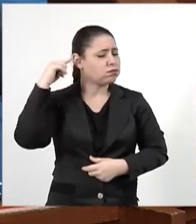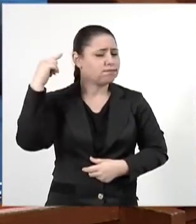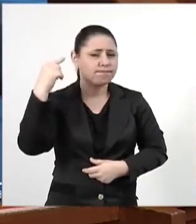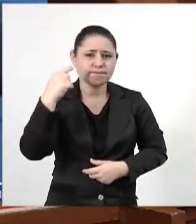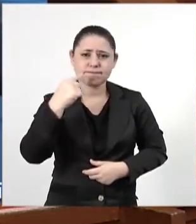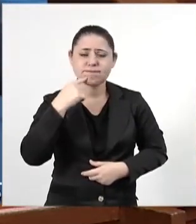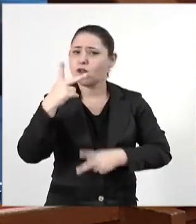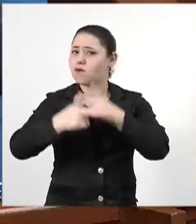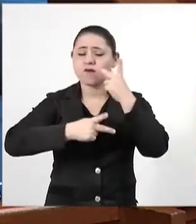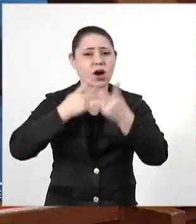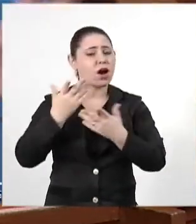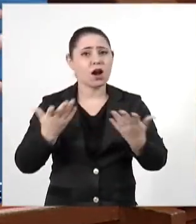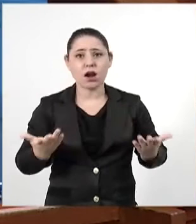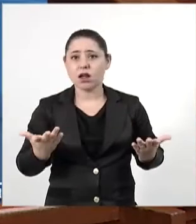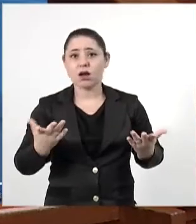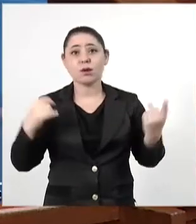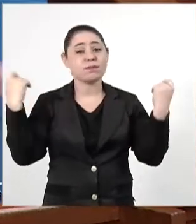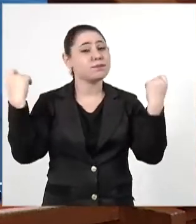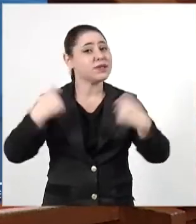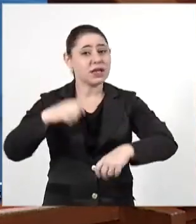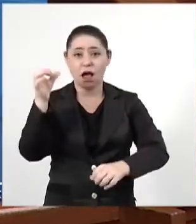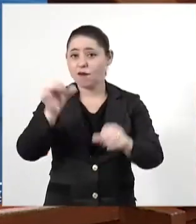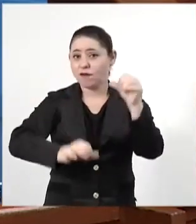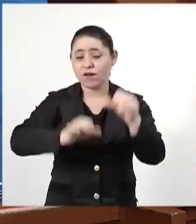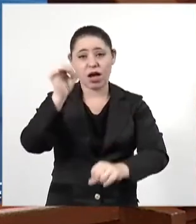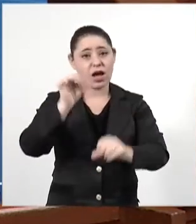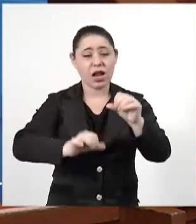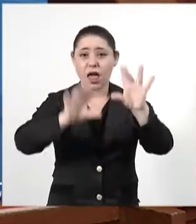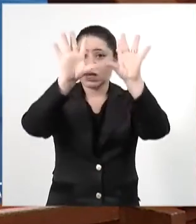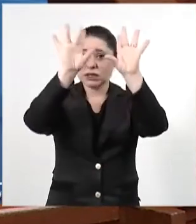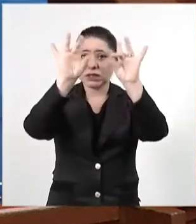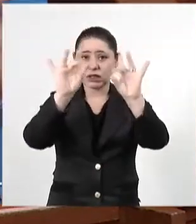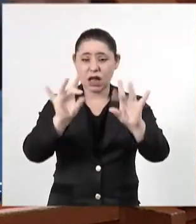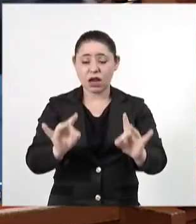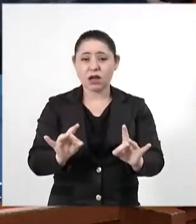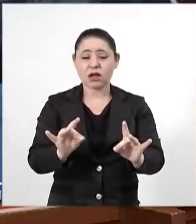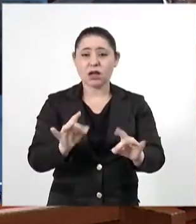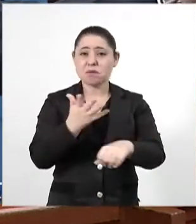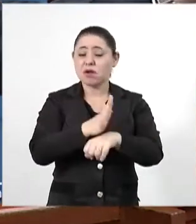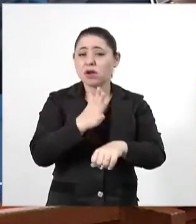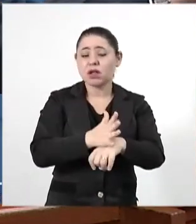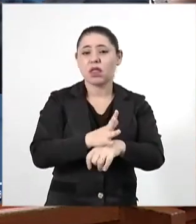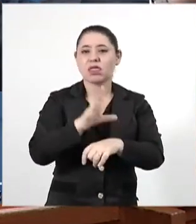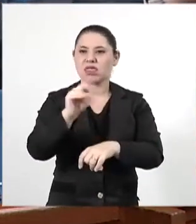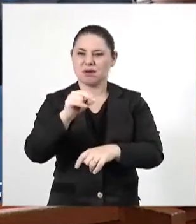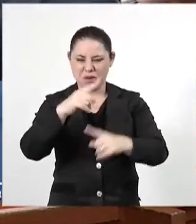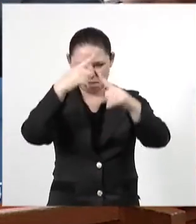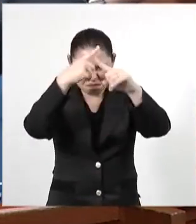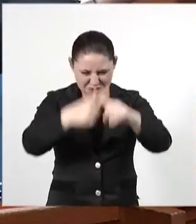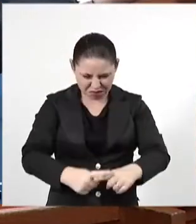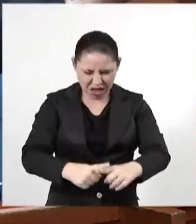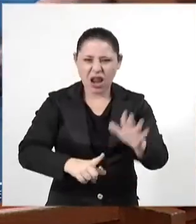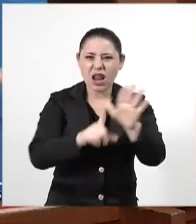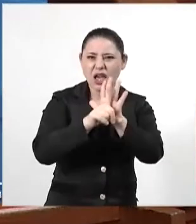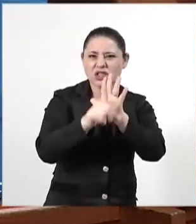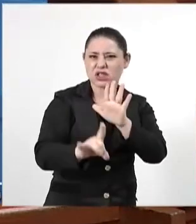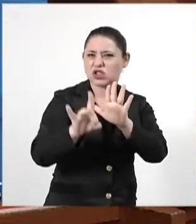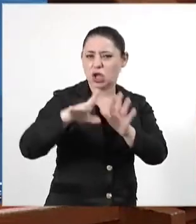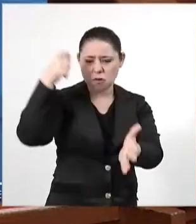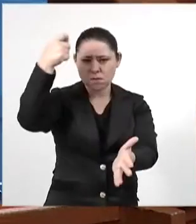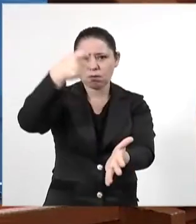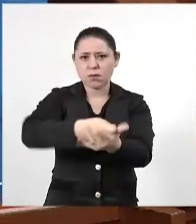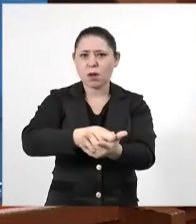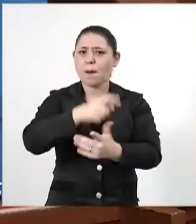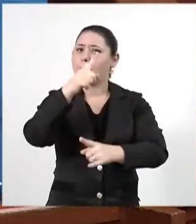ouve, com o que não fala. Eu tenho que avaliar essas habilidades. Não adianta eu colocar uma prova com legislação e